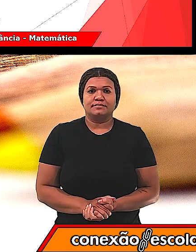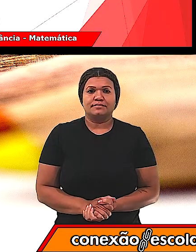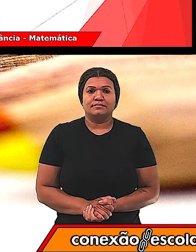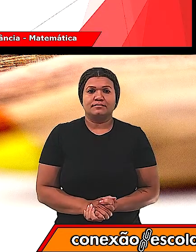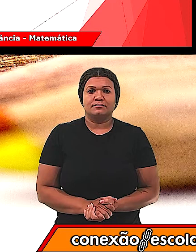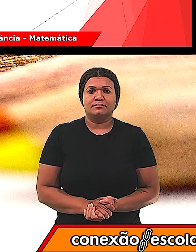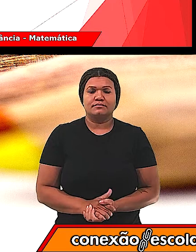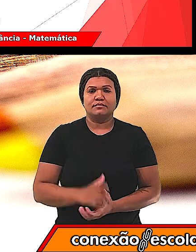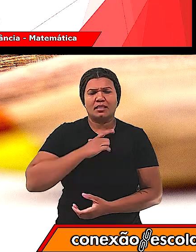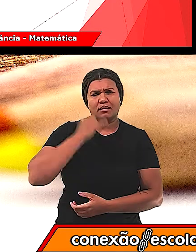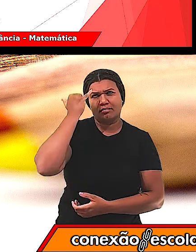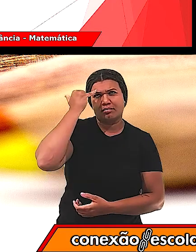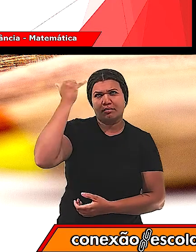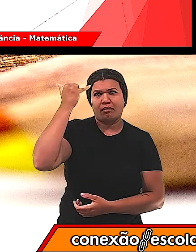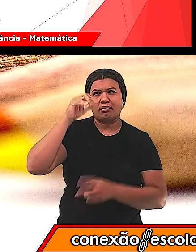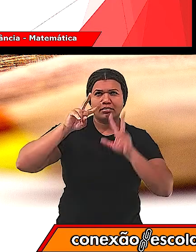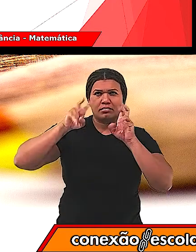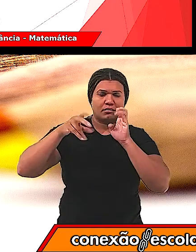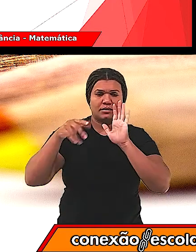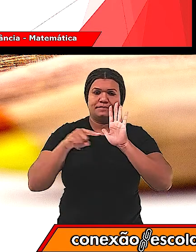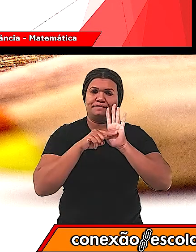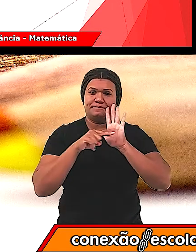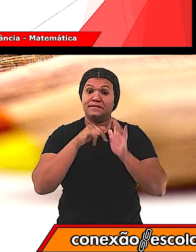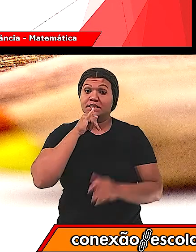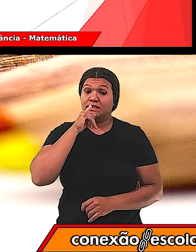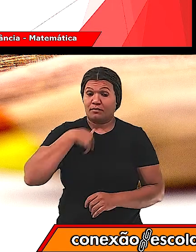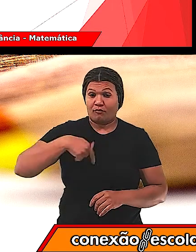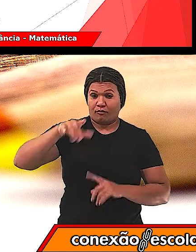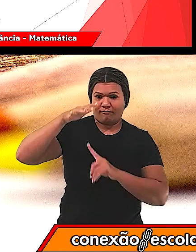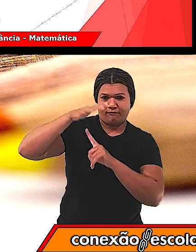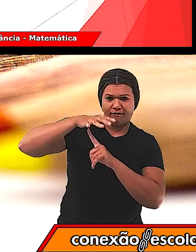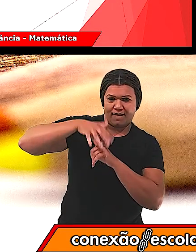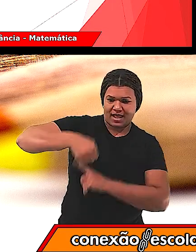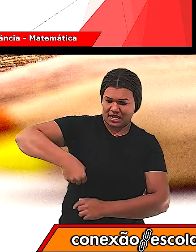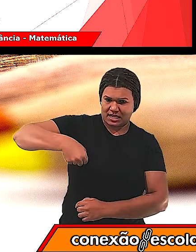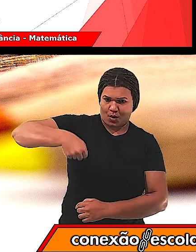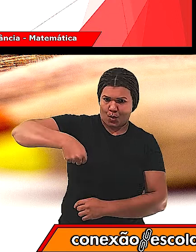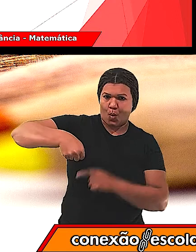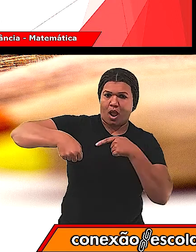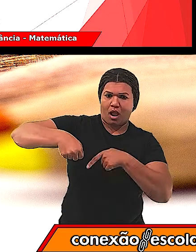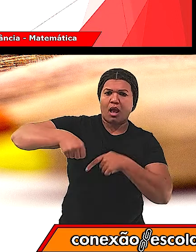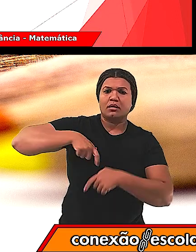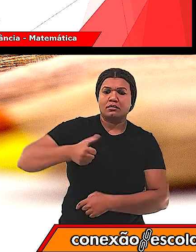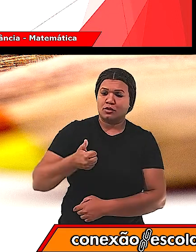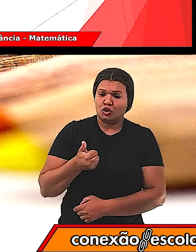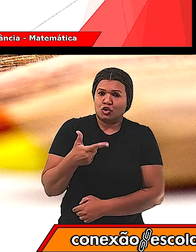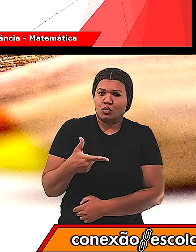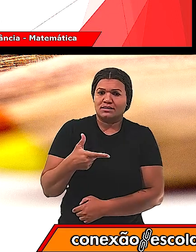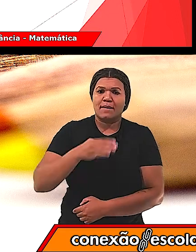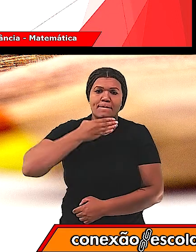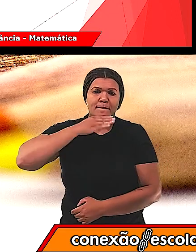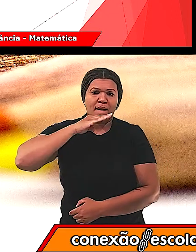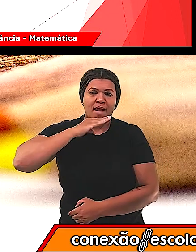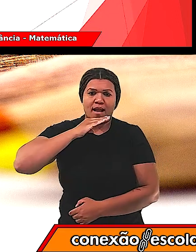Ideias de subtração. Na sacola da feira da mãe de Laura havia 12 mangas, mas